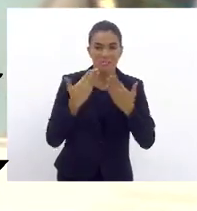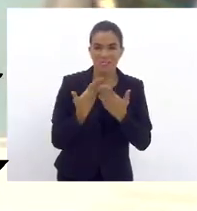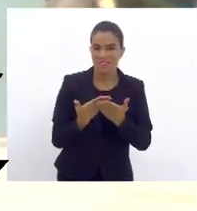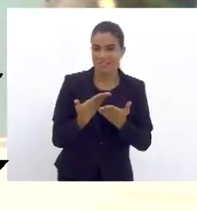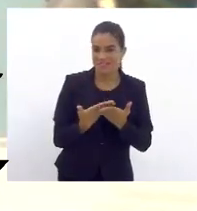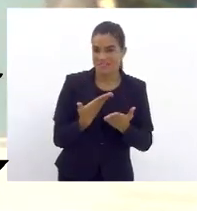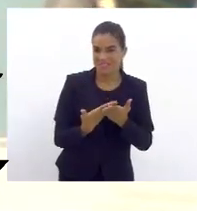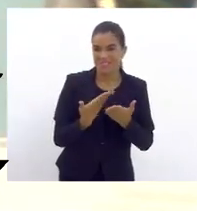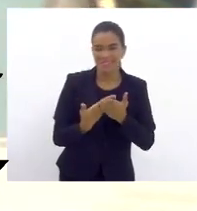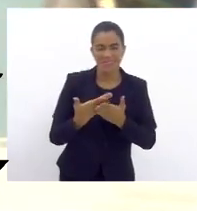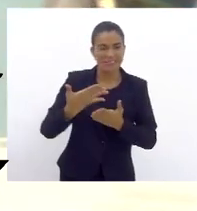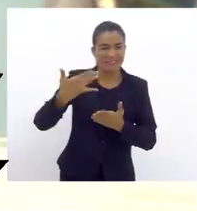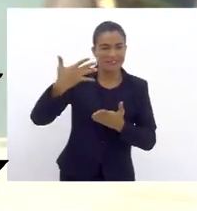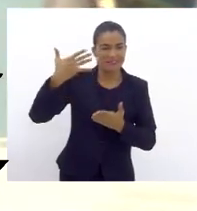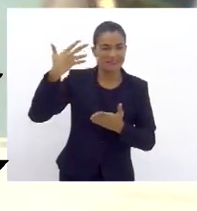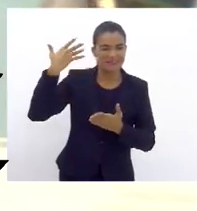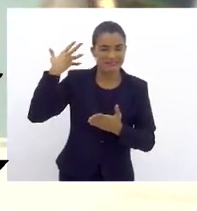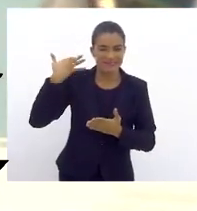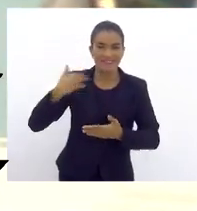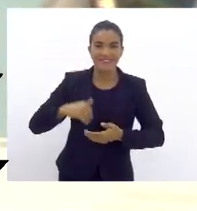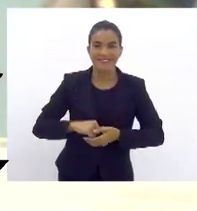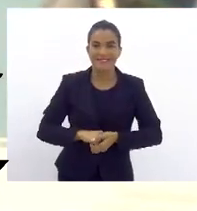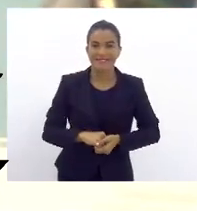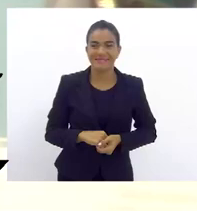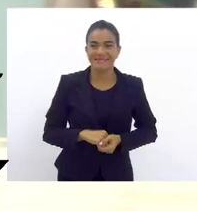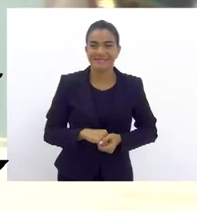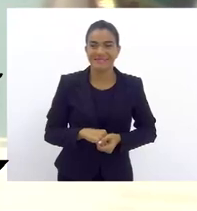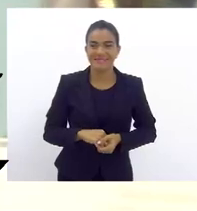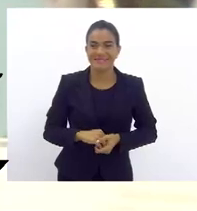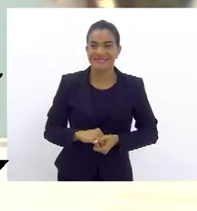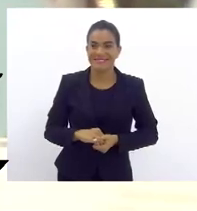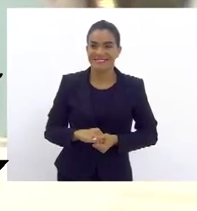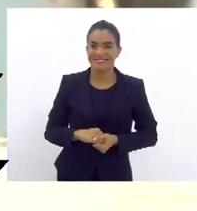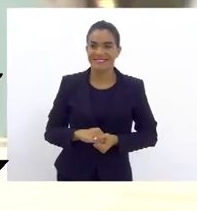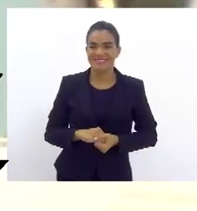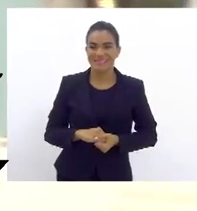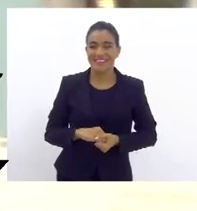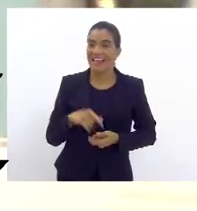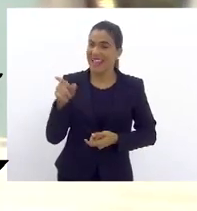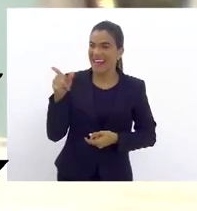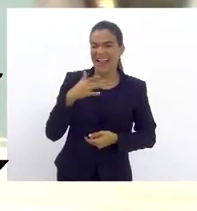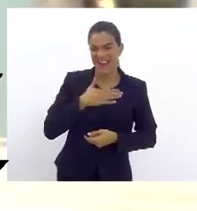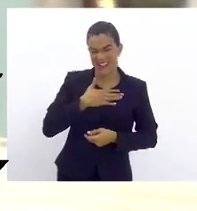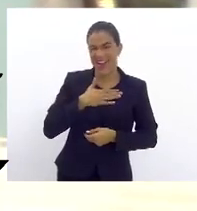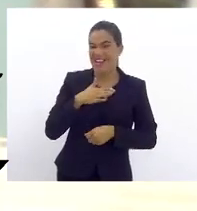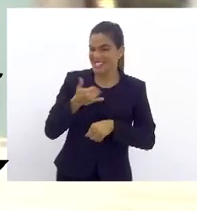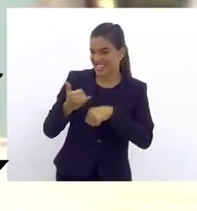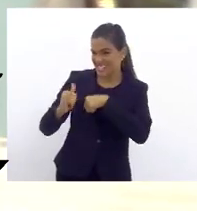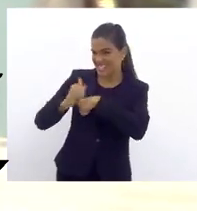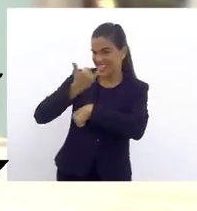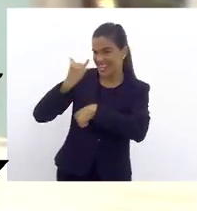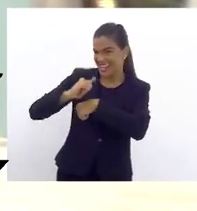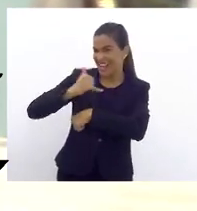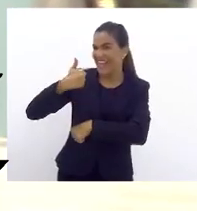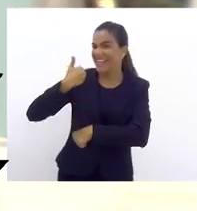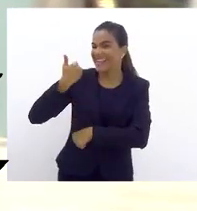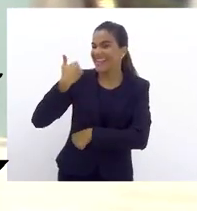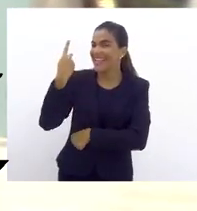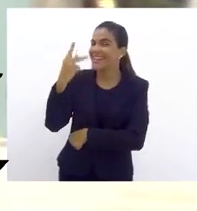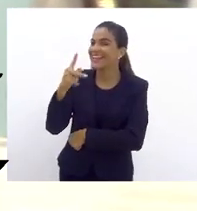para fazer a nossa fala que ela gosta de enganar as idades dela então